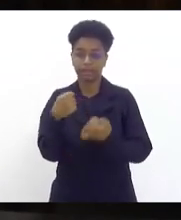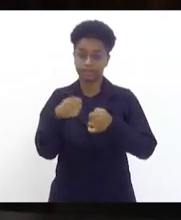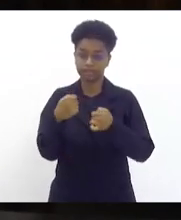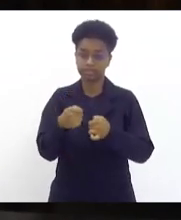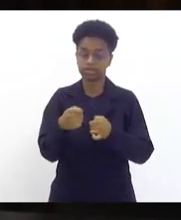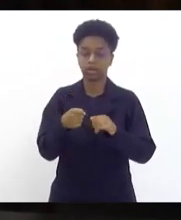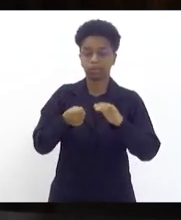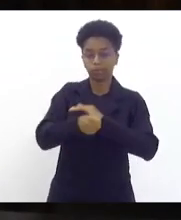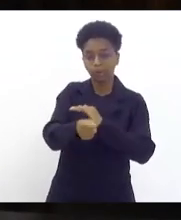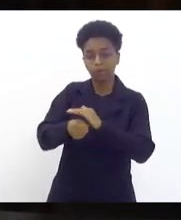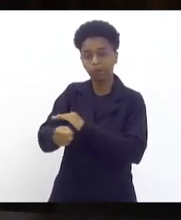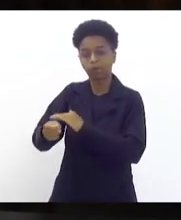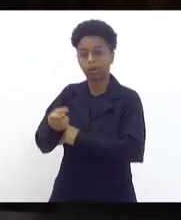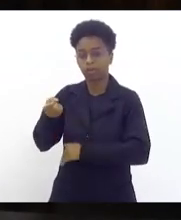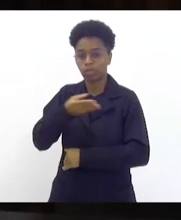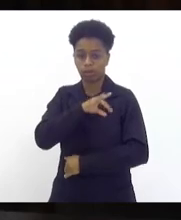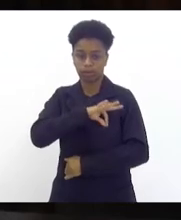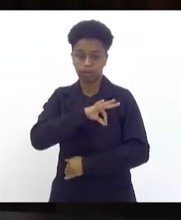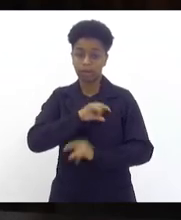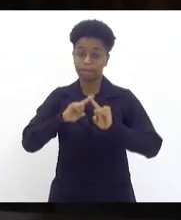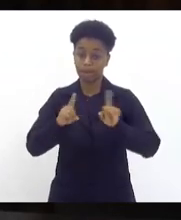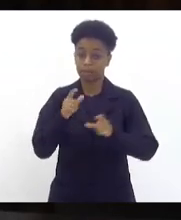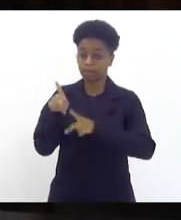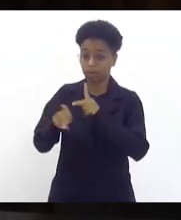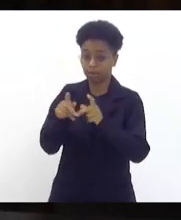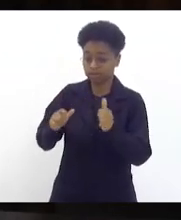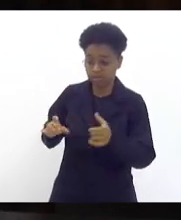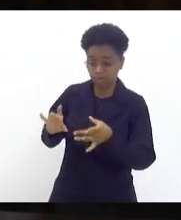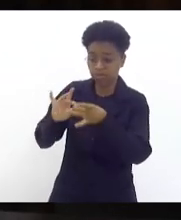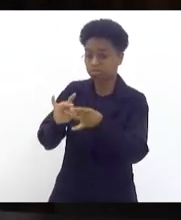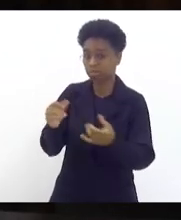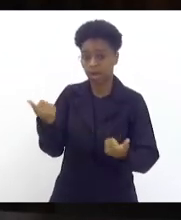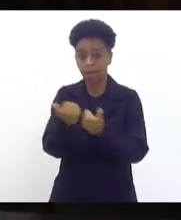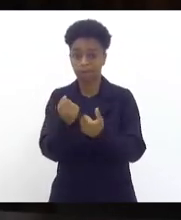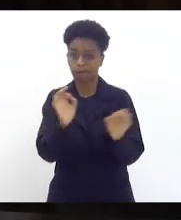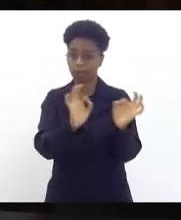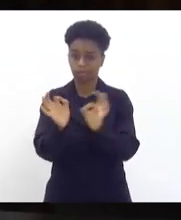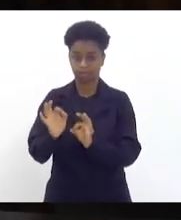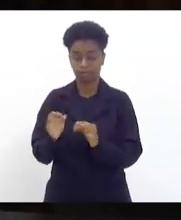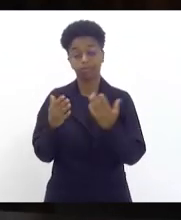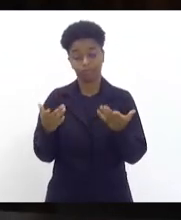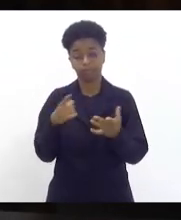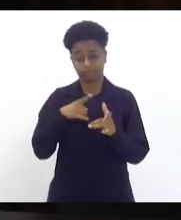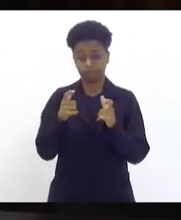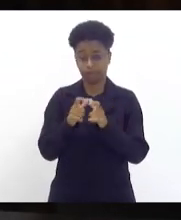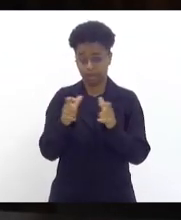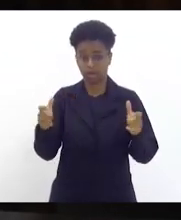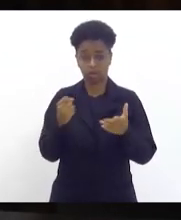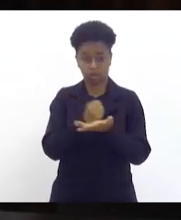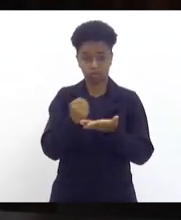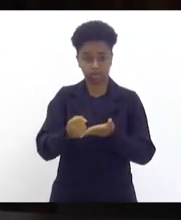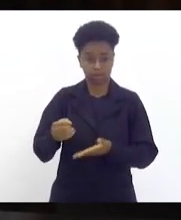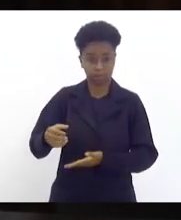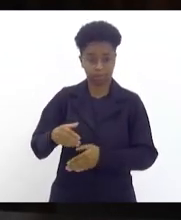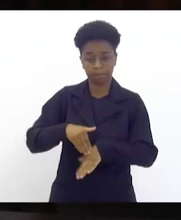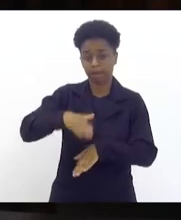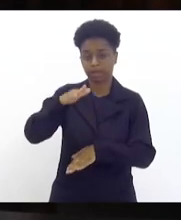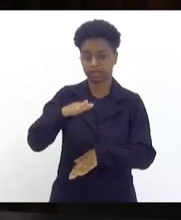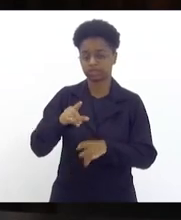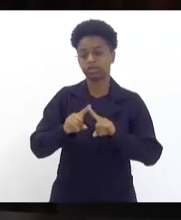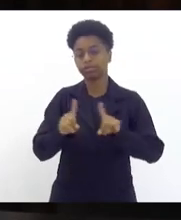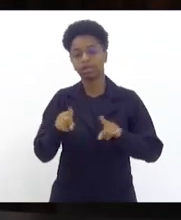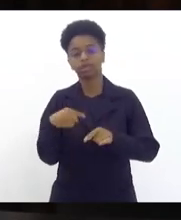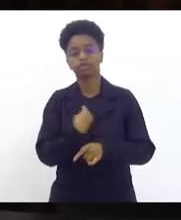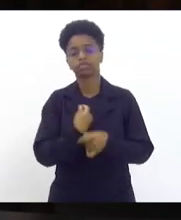mas a população não tá por eles é a única observação que eu faço o aumento vai ter o governador já falou mas a gente